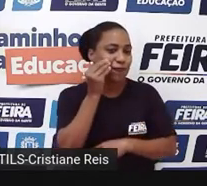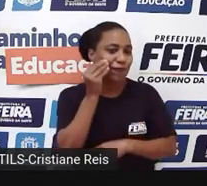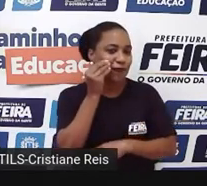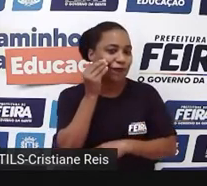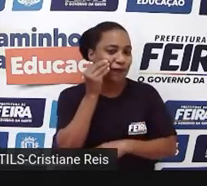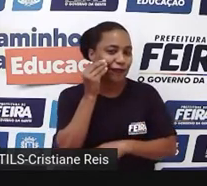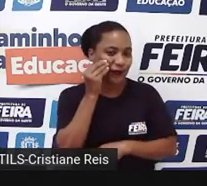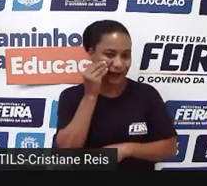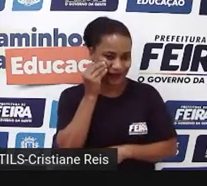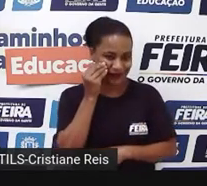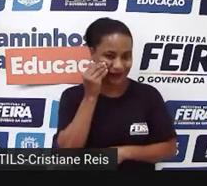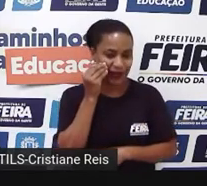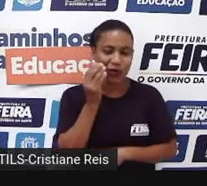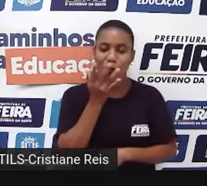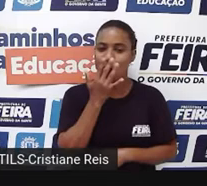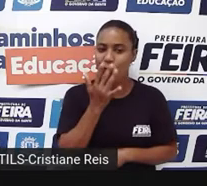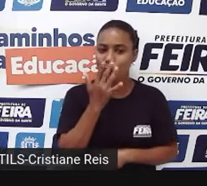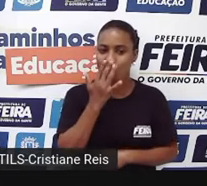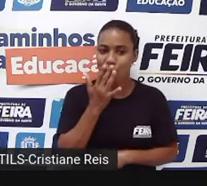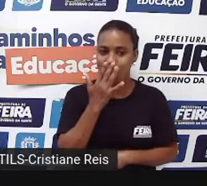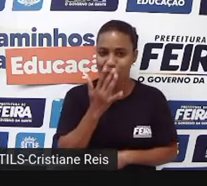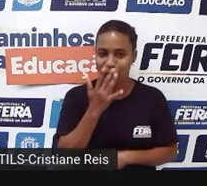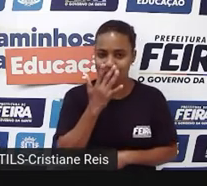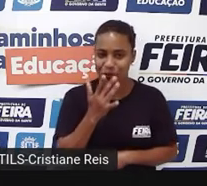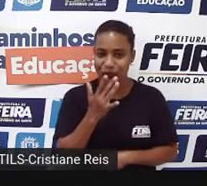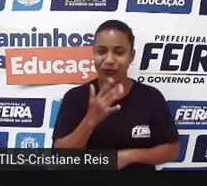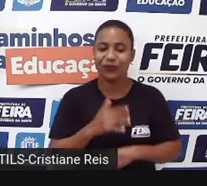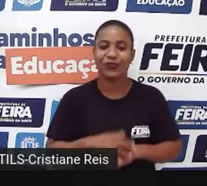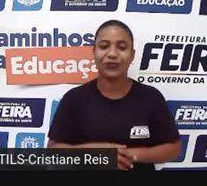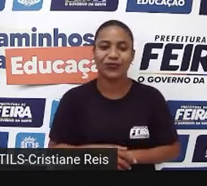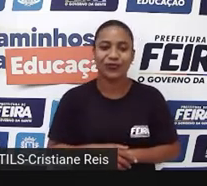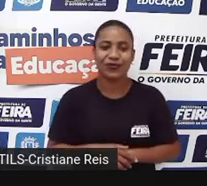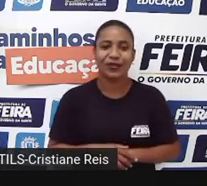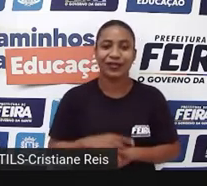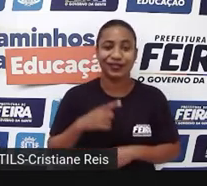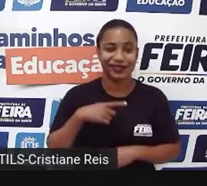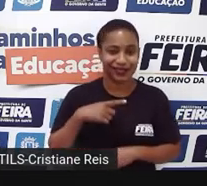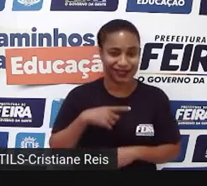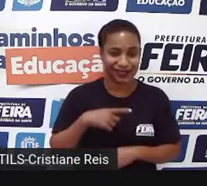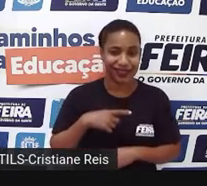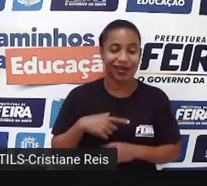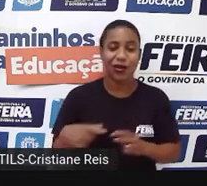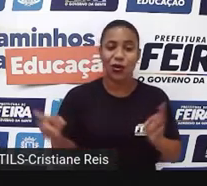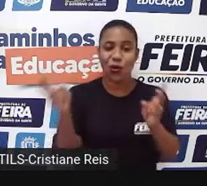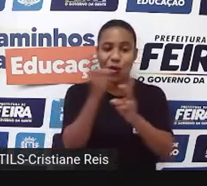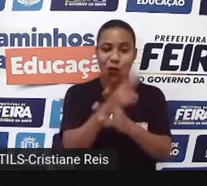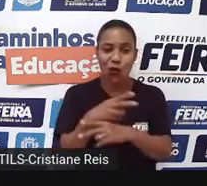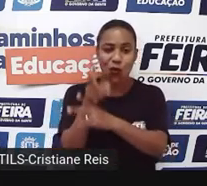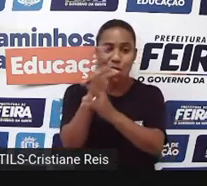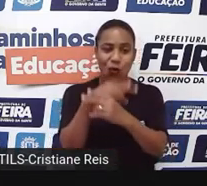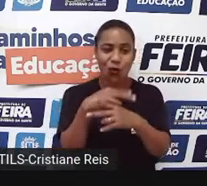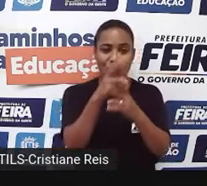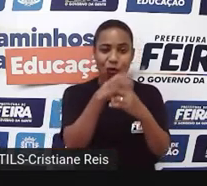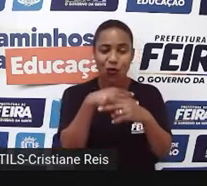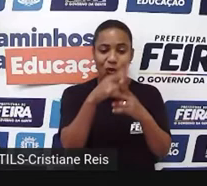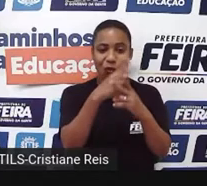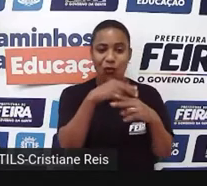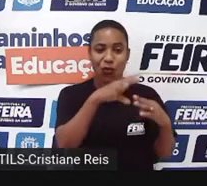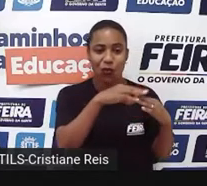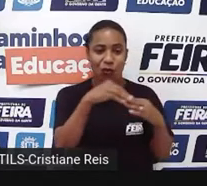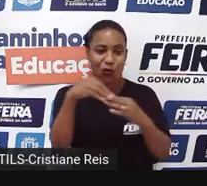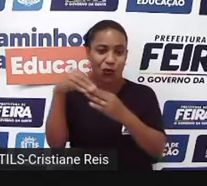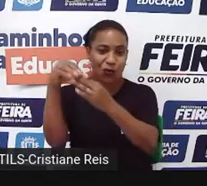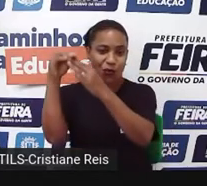cores. Gone with the Wind, e o vento levou, The Wizard of Oz, o Mágico de Oz.